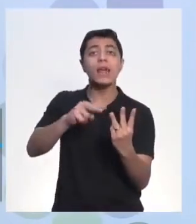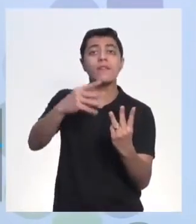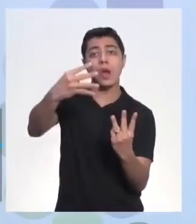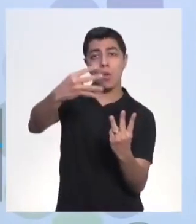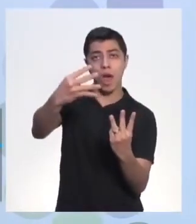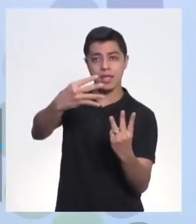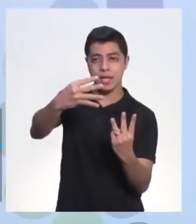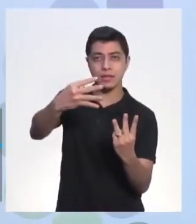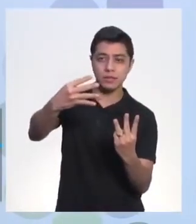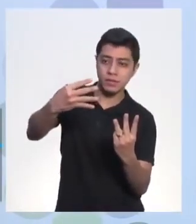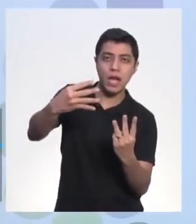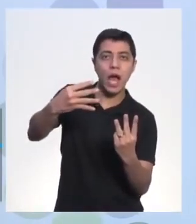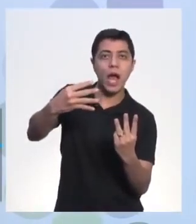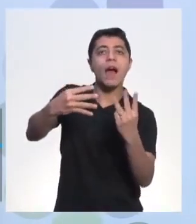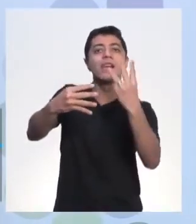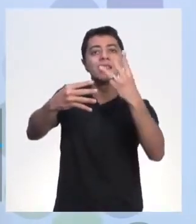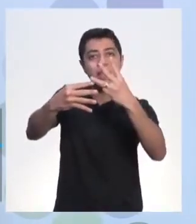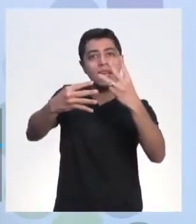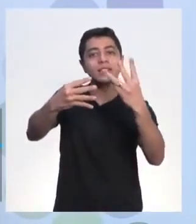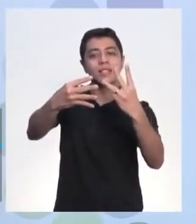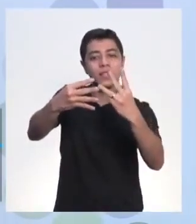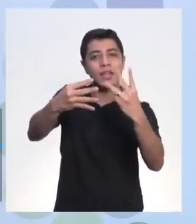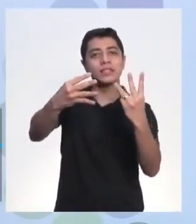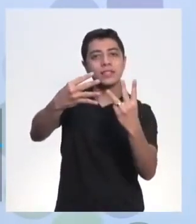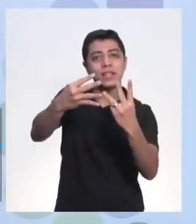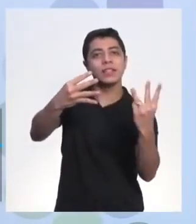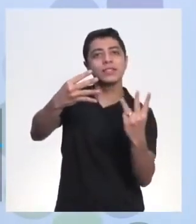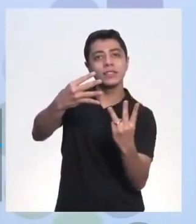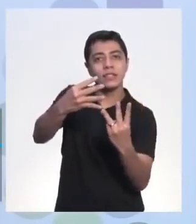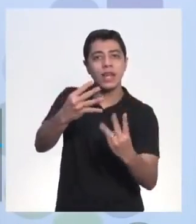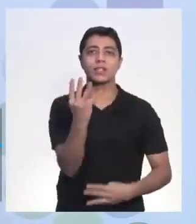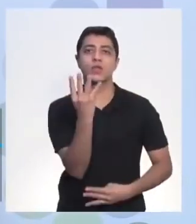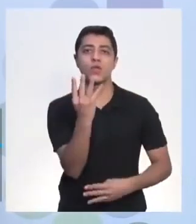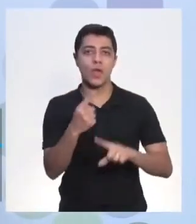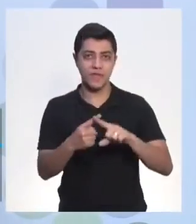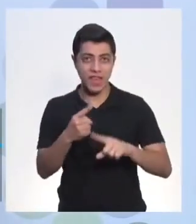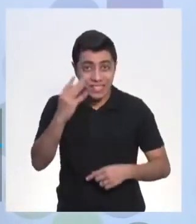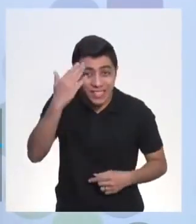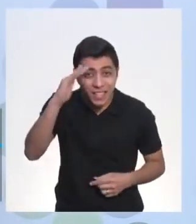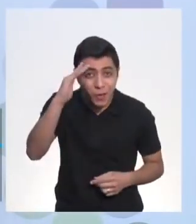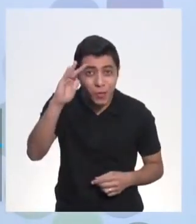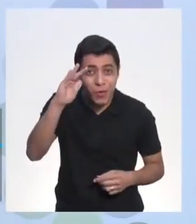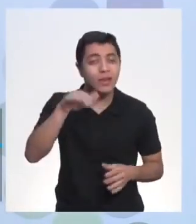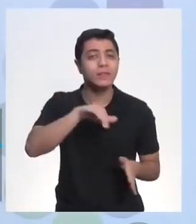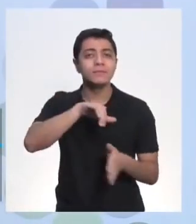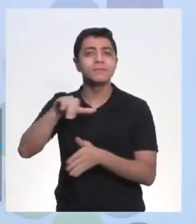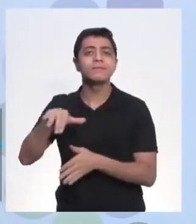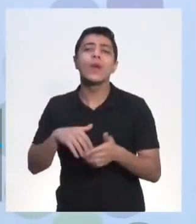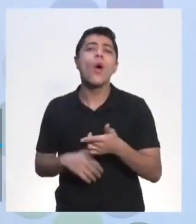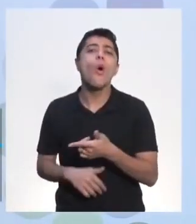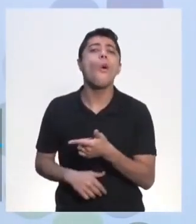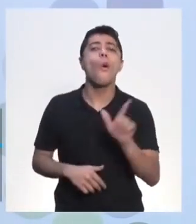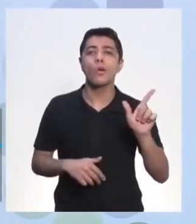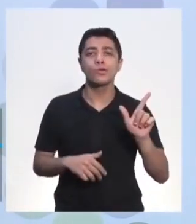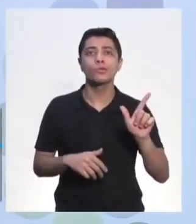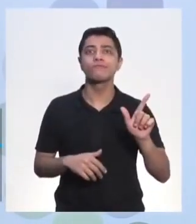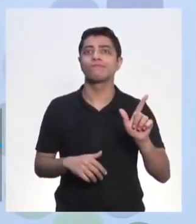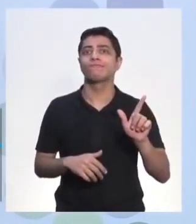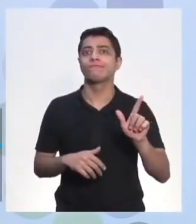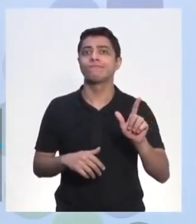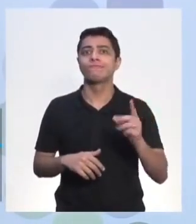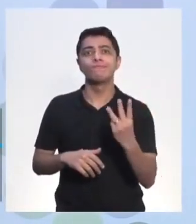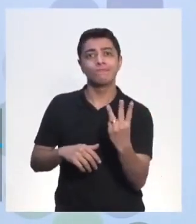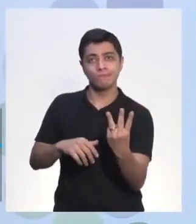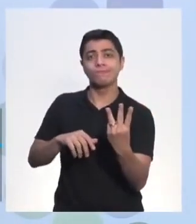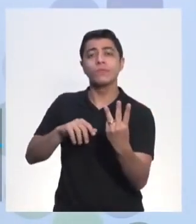vai multiplicar. Lembrou disso? Ah, legal. Ai, professora, agora e esse de baixo aí, que tem um expoente negativo? Esse eu